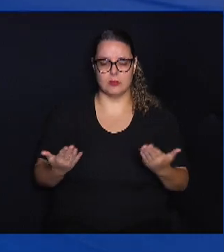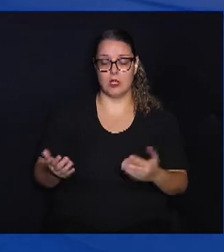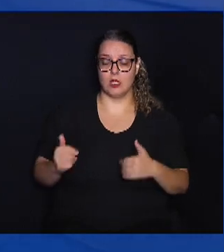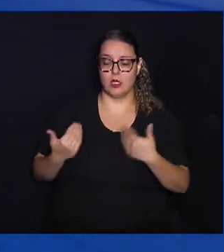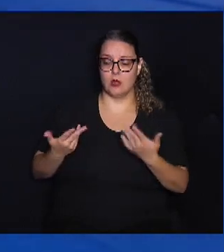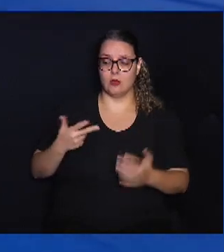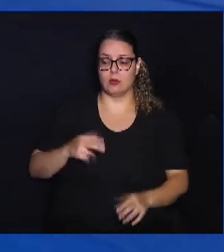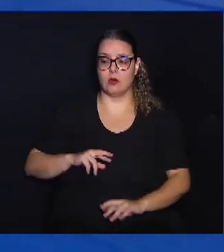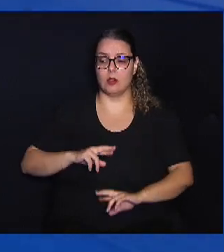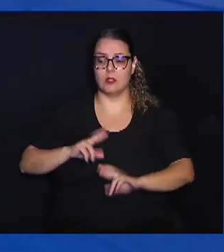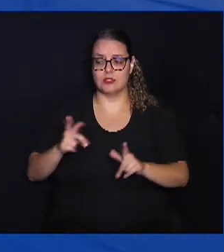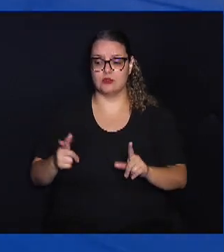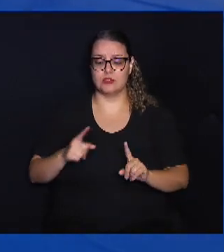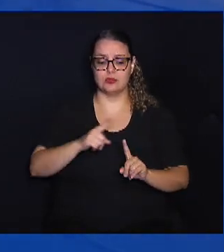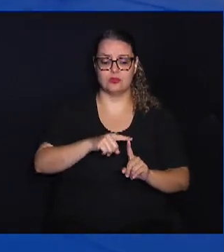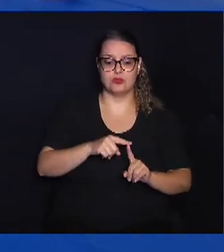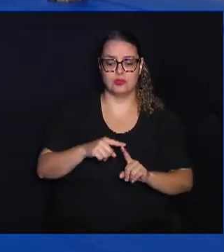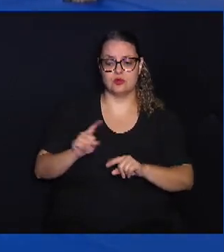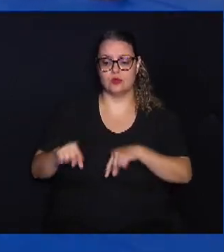de um estilo para o outro, então?